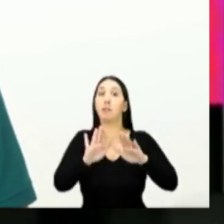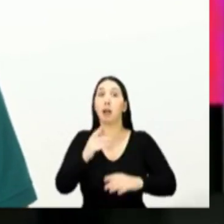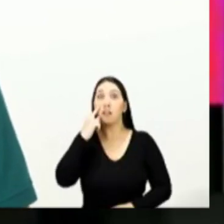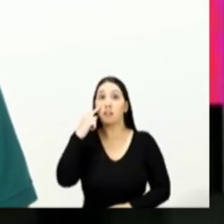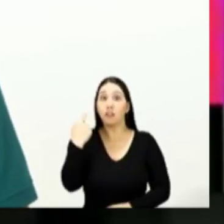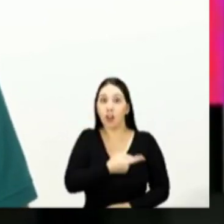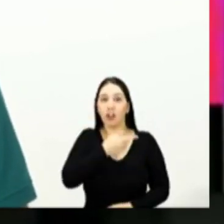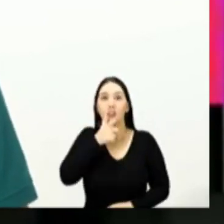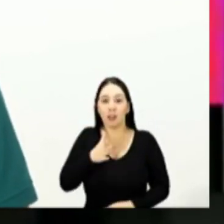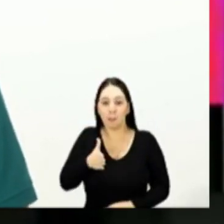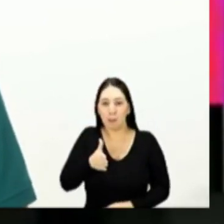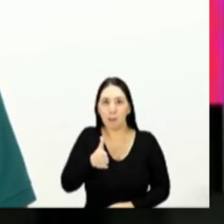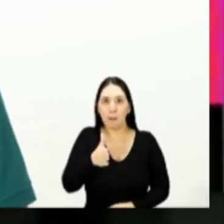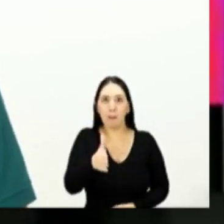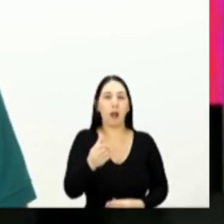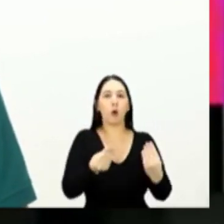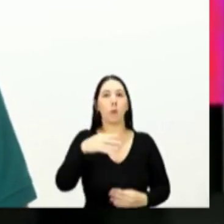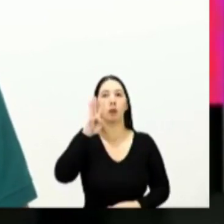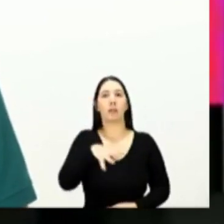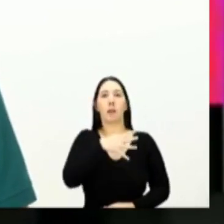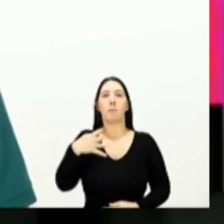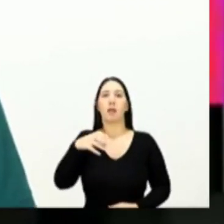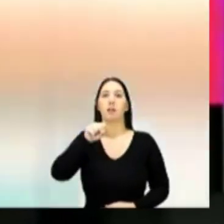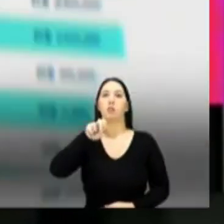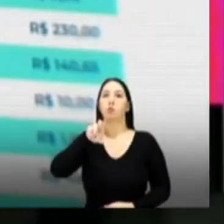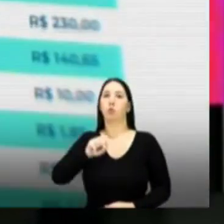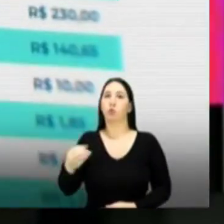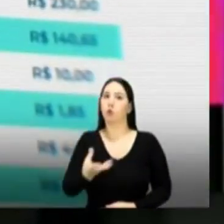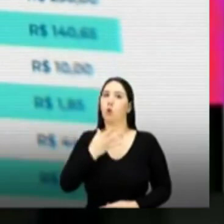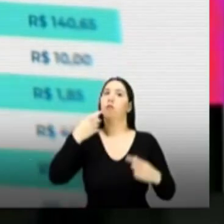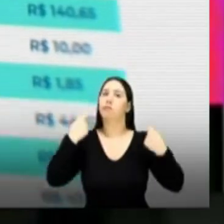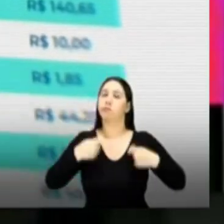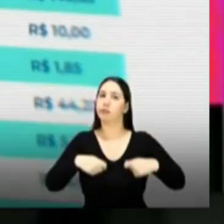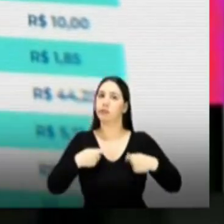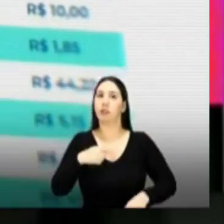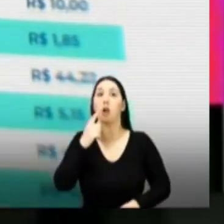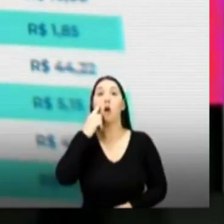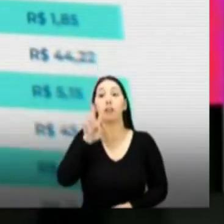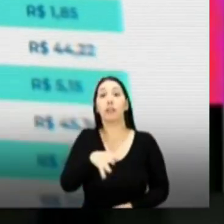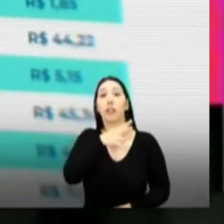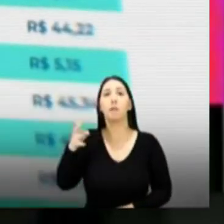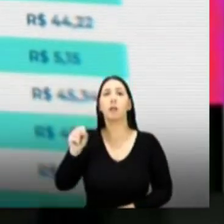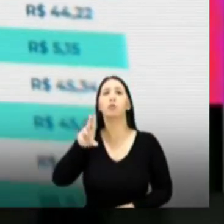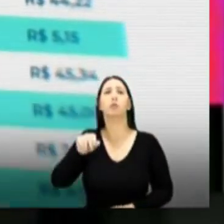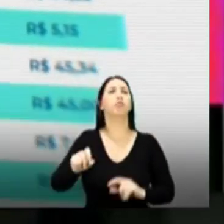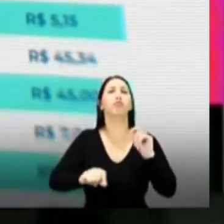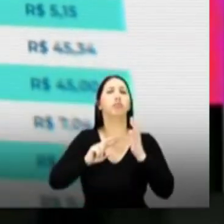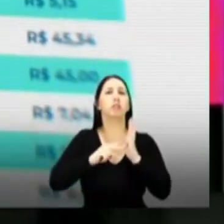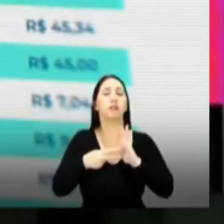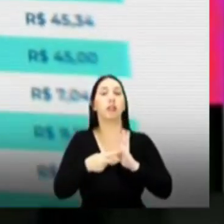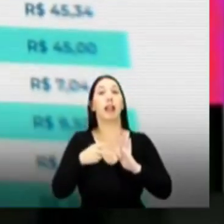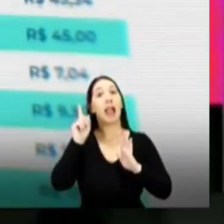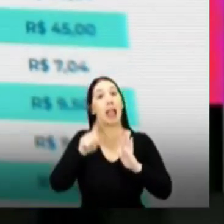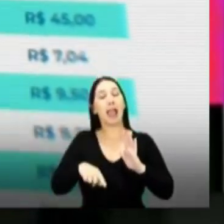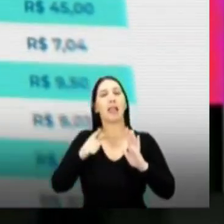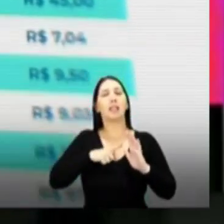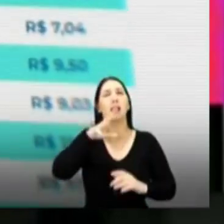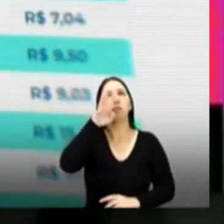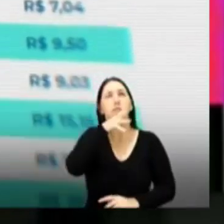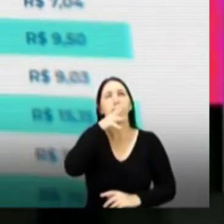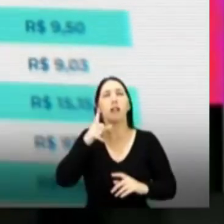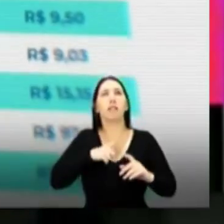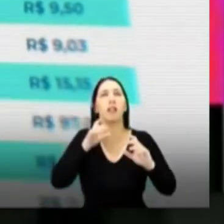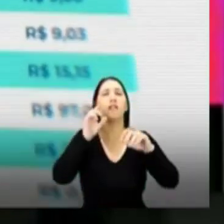ir para frente, a gente precisa de uma nova tabela SUS. A tabela SUS diz quanto o governo federal paga em cada